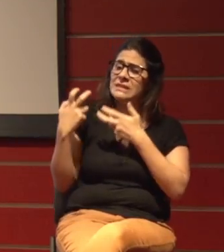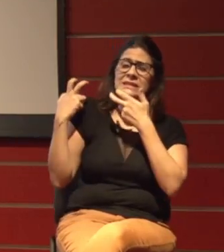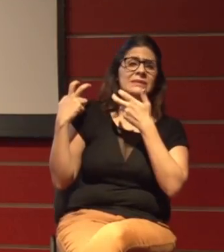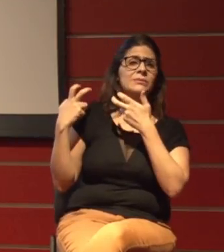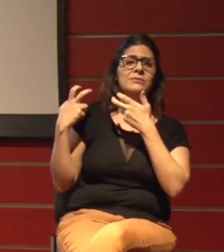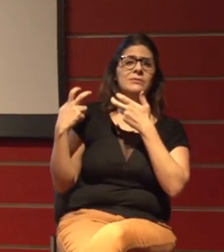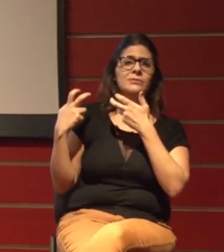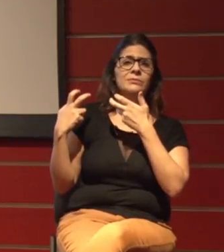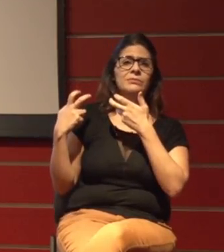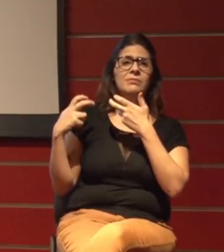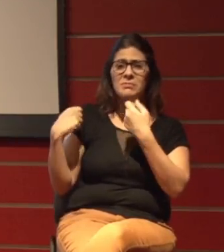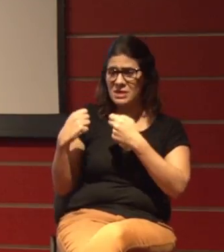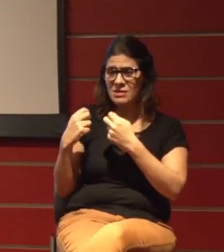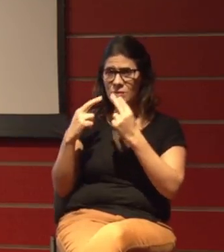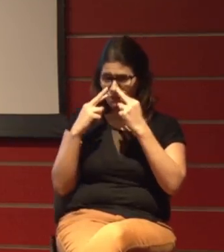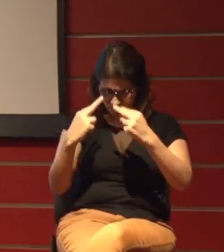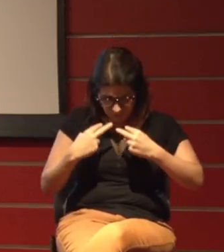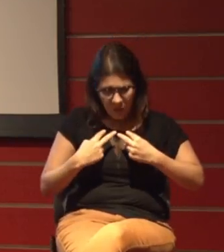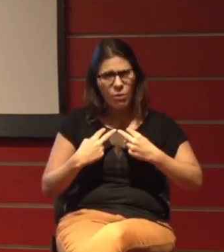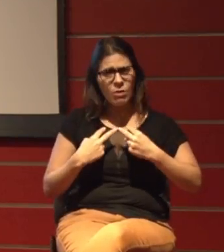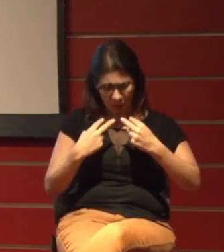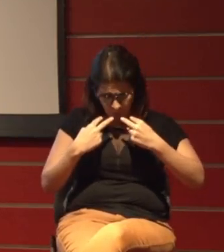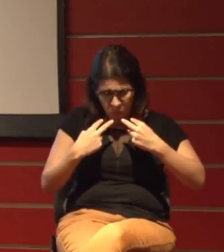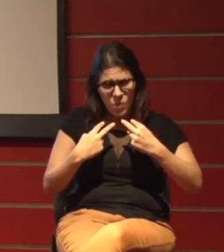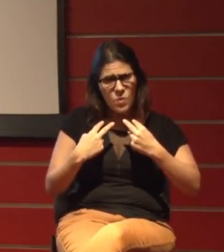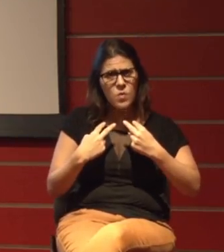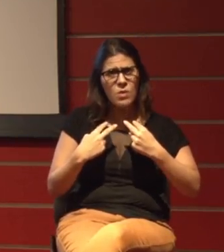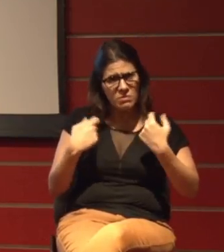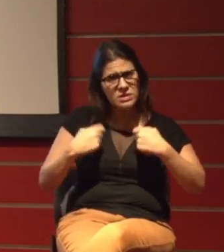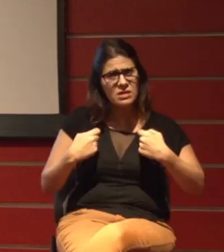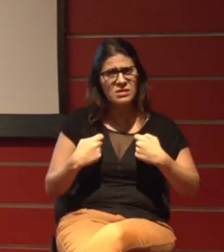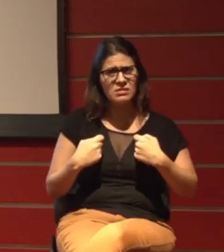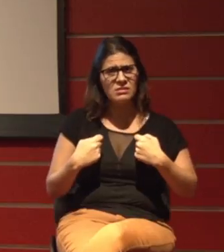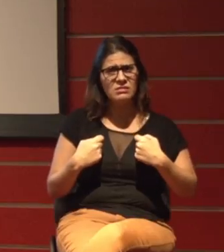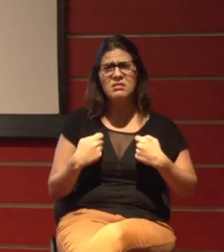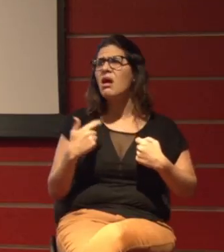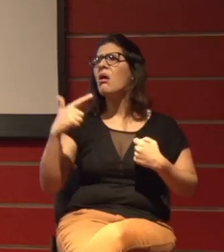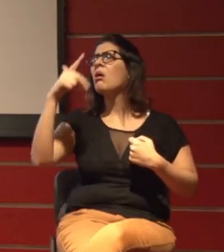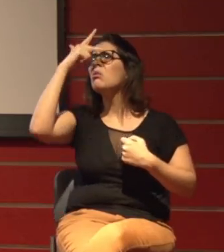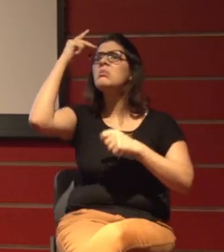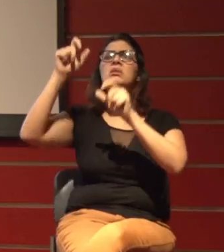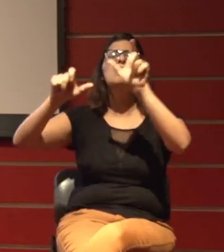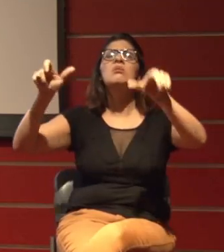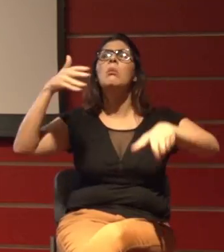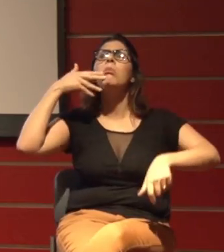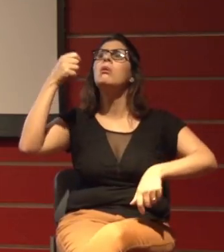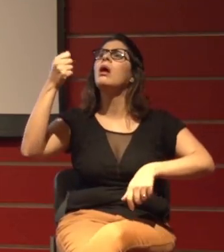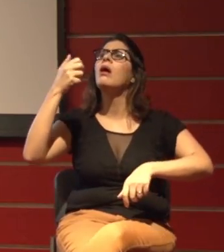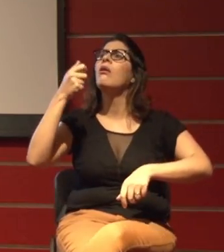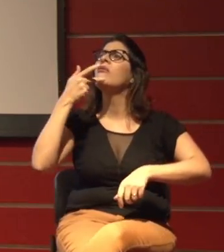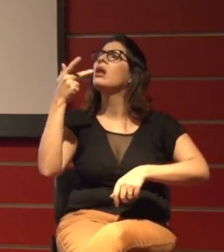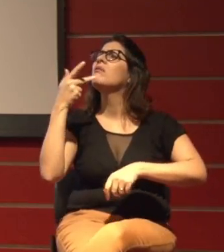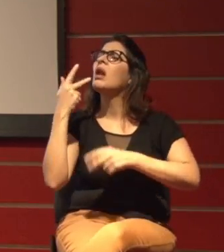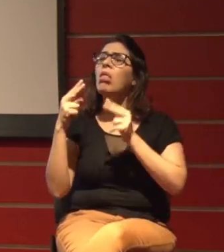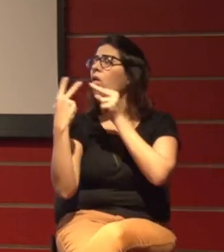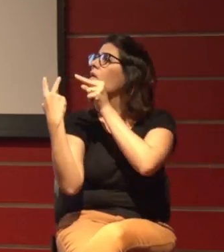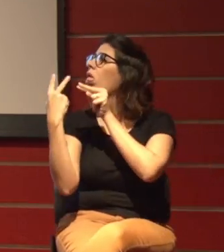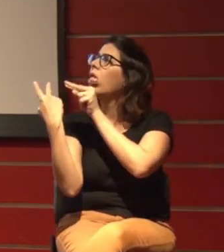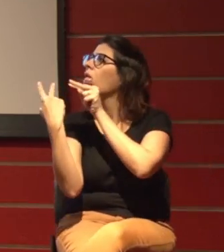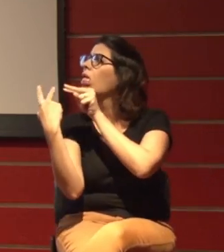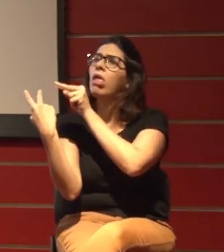precisa olhar mais para nós sabe eu acho que a gente precisa ouvir menos o que o branco diz sobre nós e